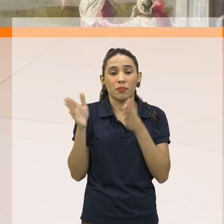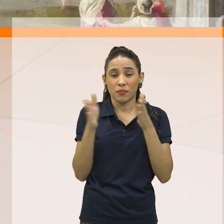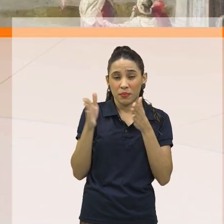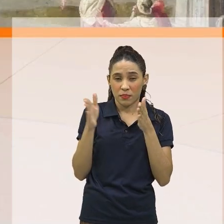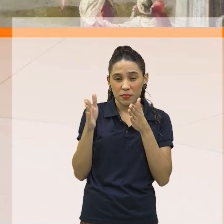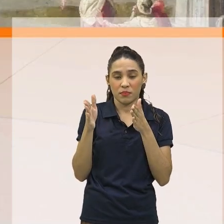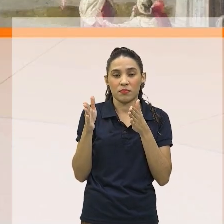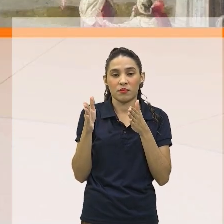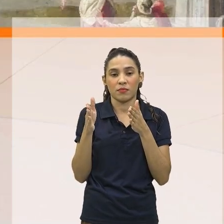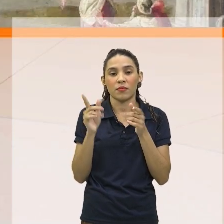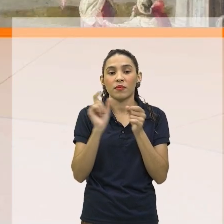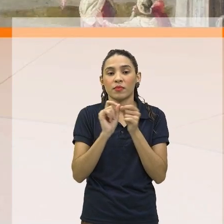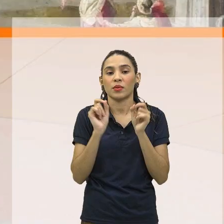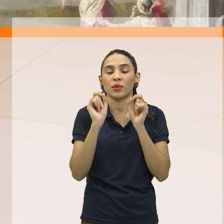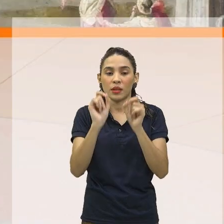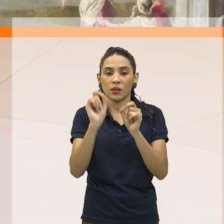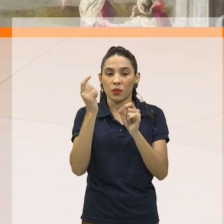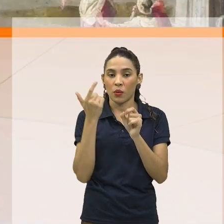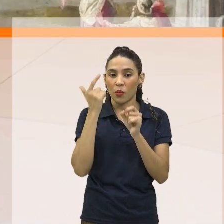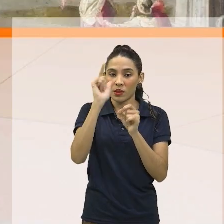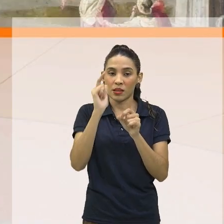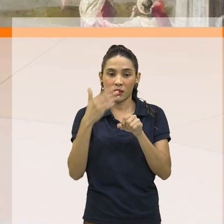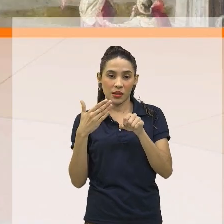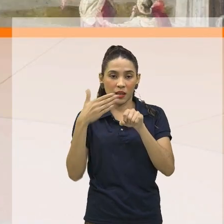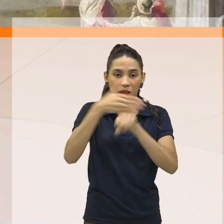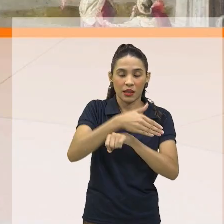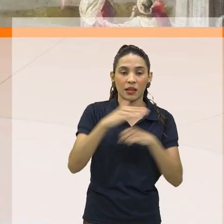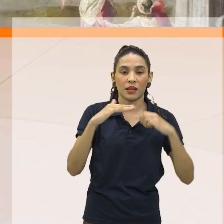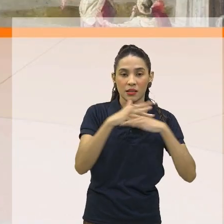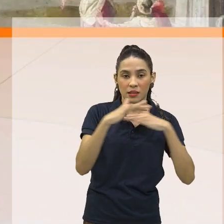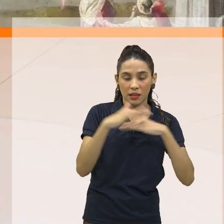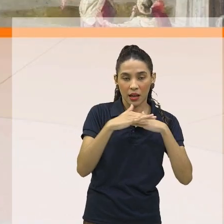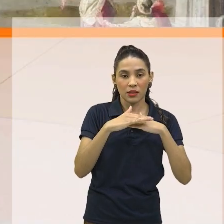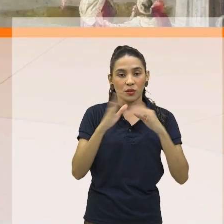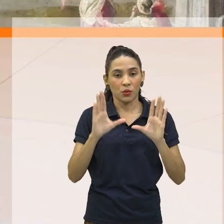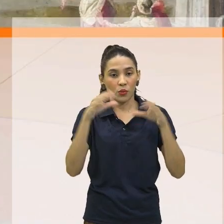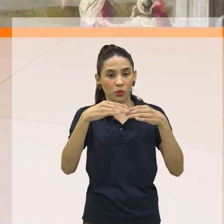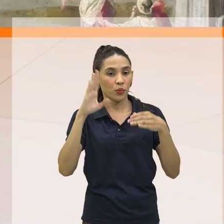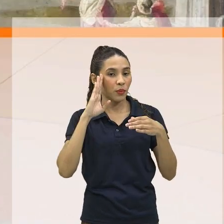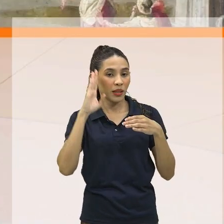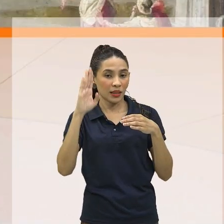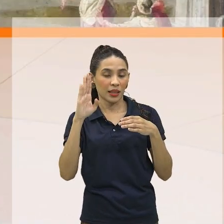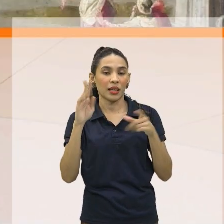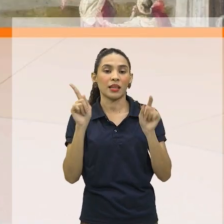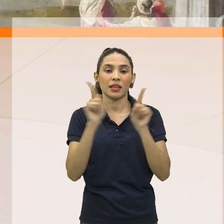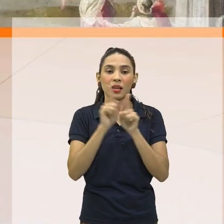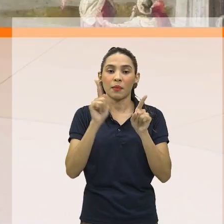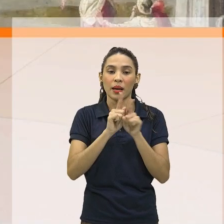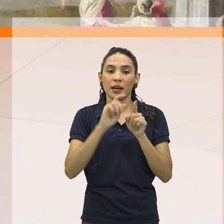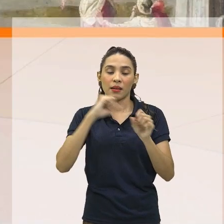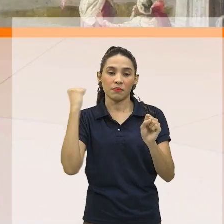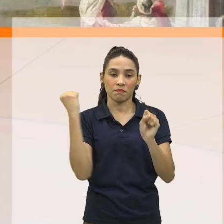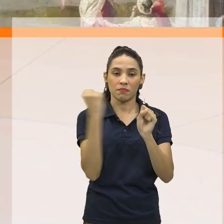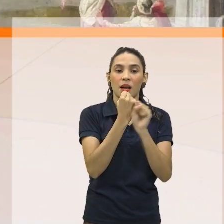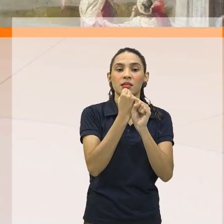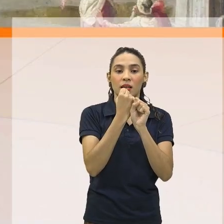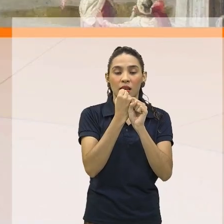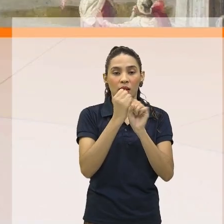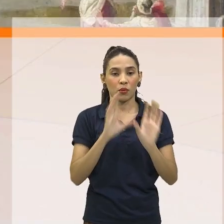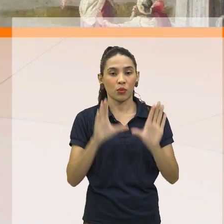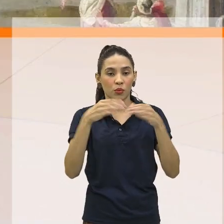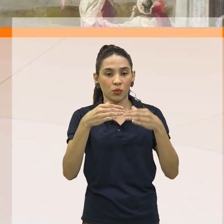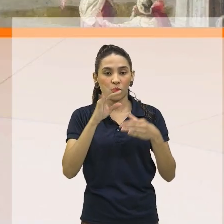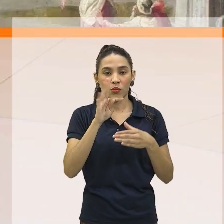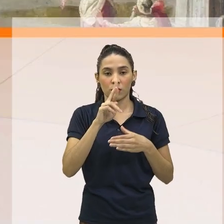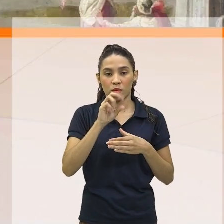que pudessem invadir a cidade com seu exército e poder massacrar os